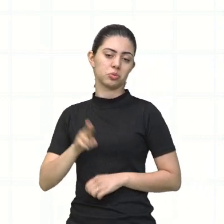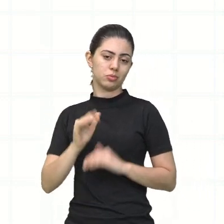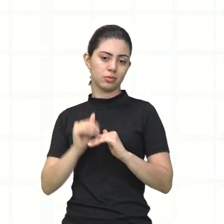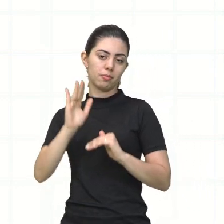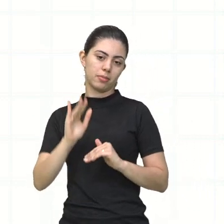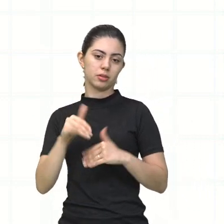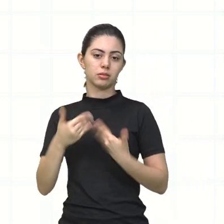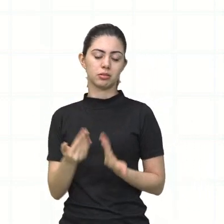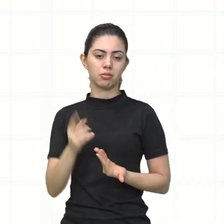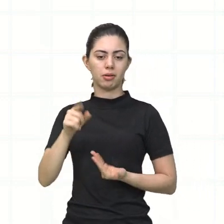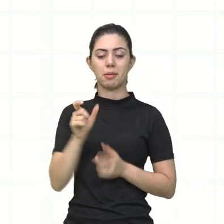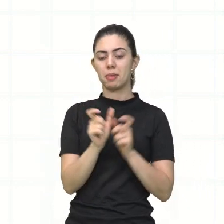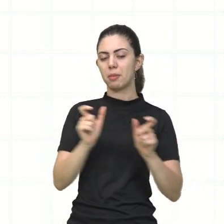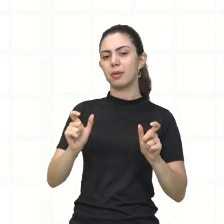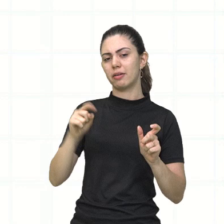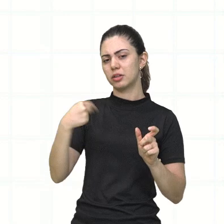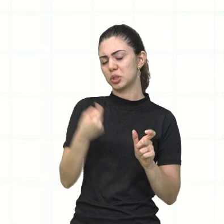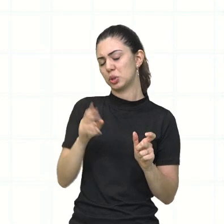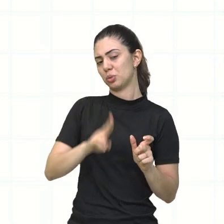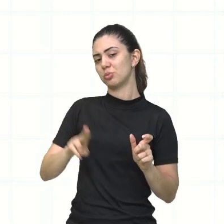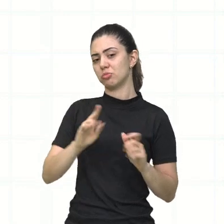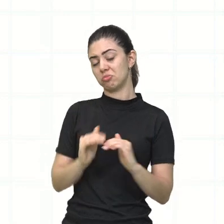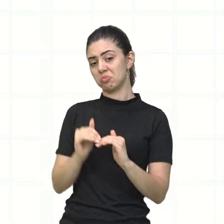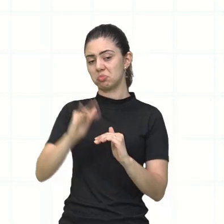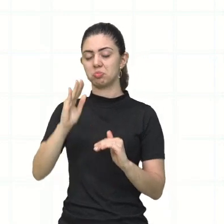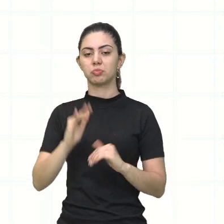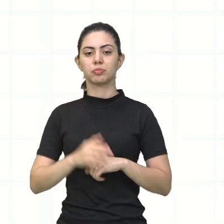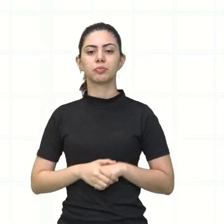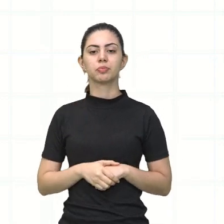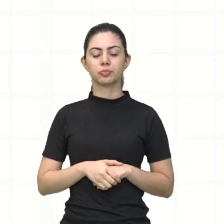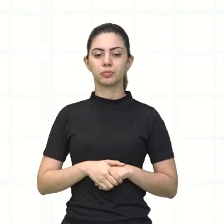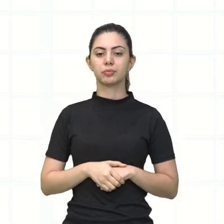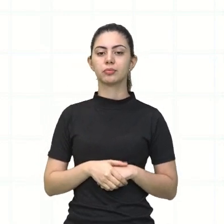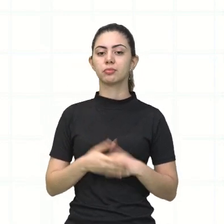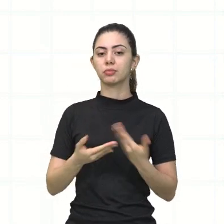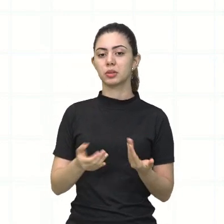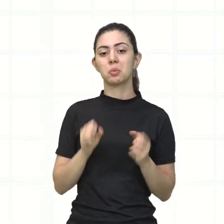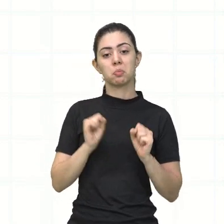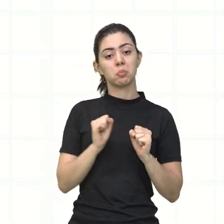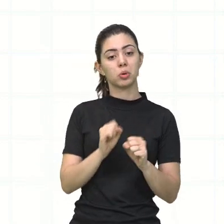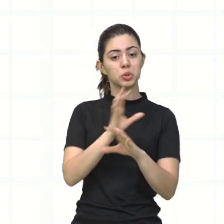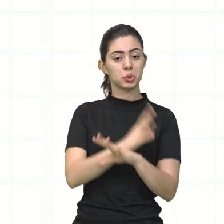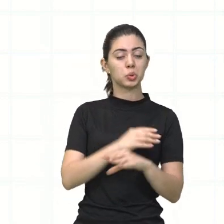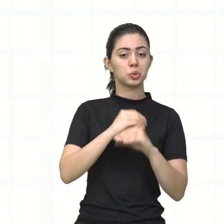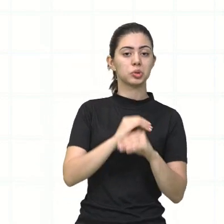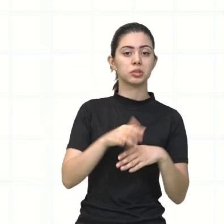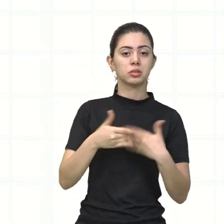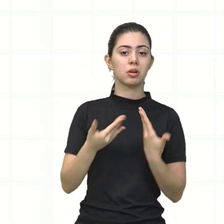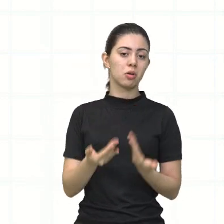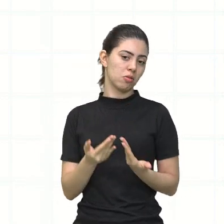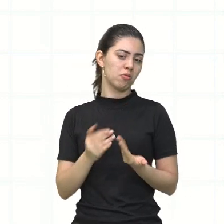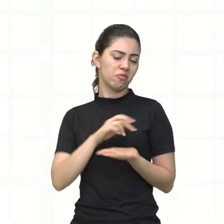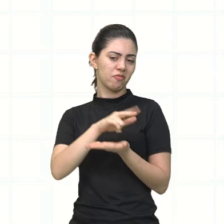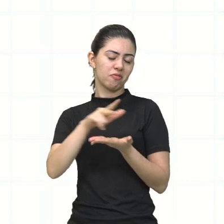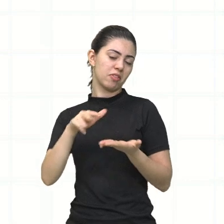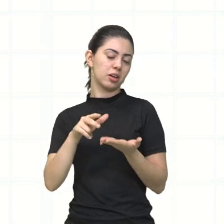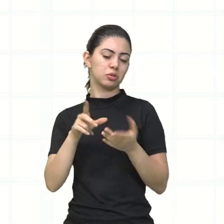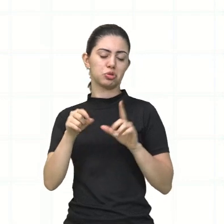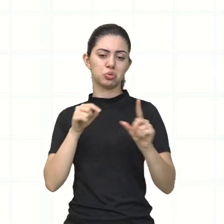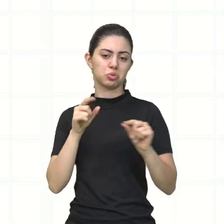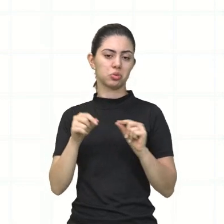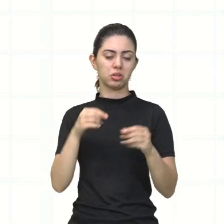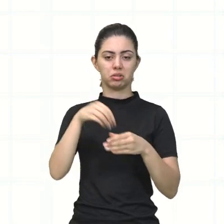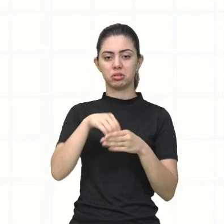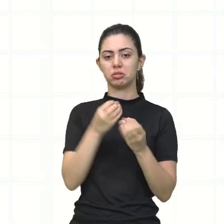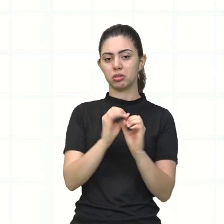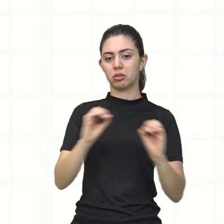palavra bastante versátil, tanto conjunção integrante quanto pronome relativo, aí depende também de qual é o meu tipo de oração,